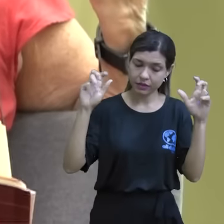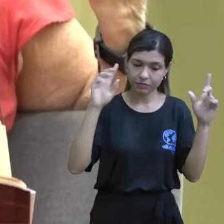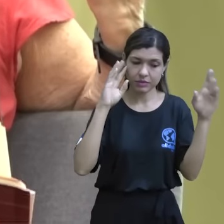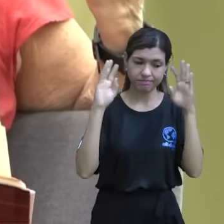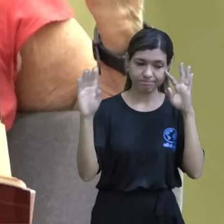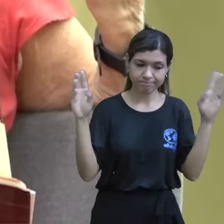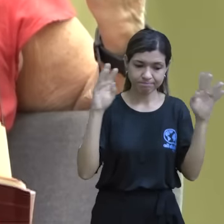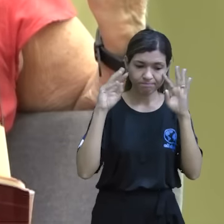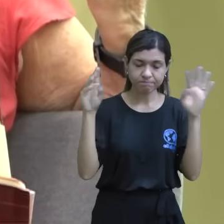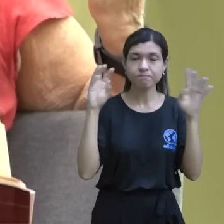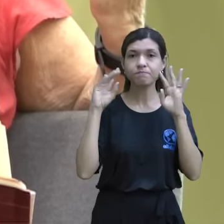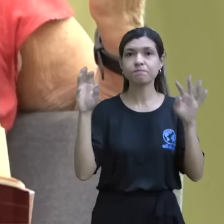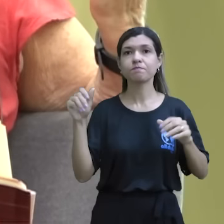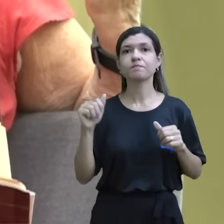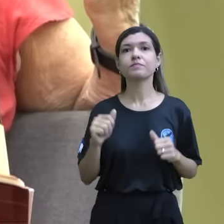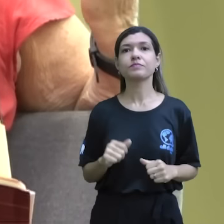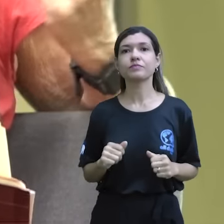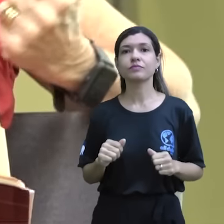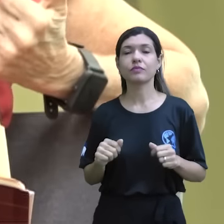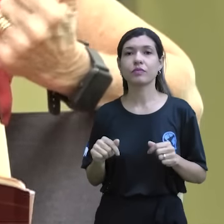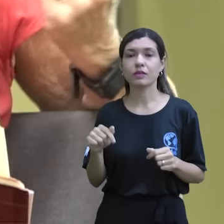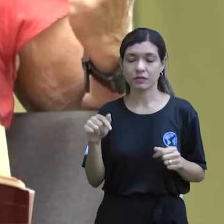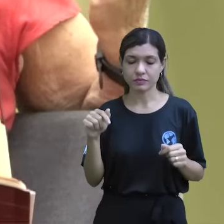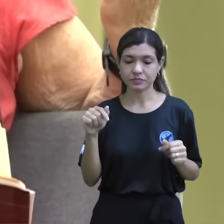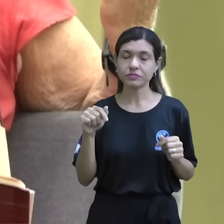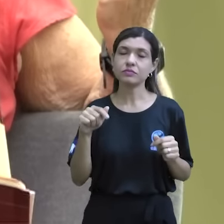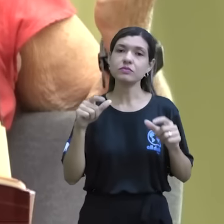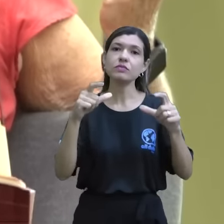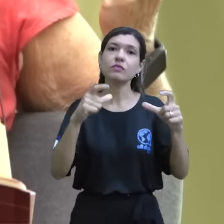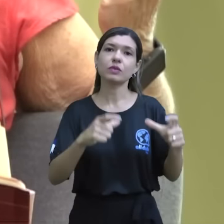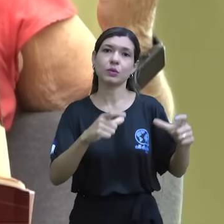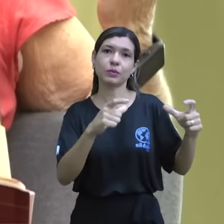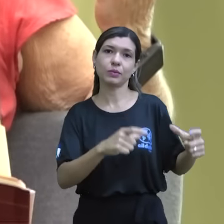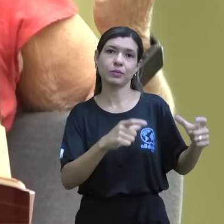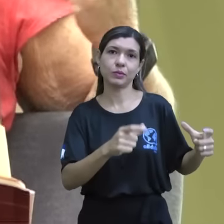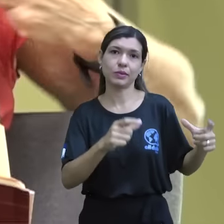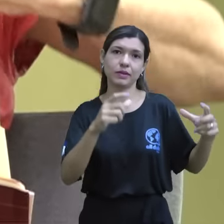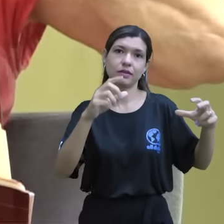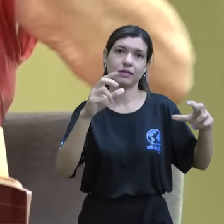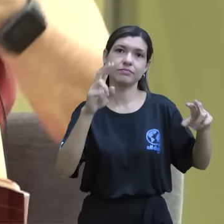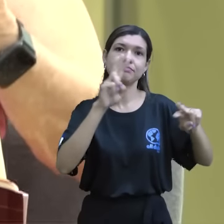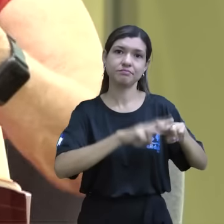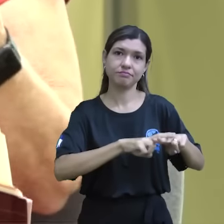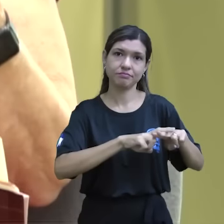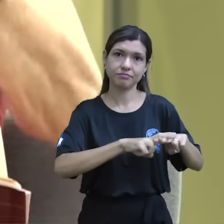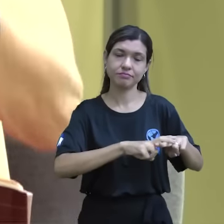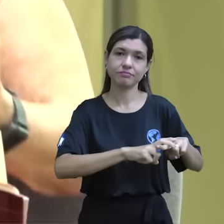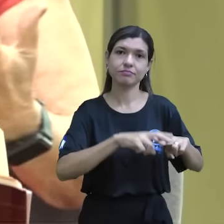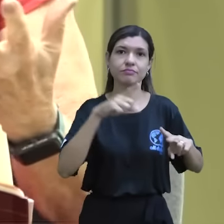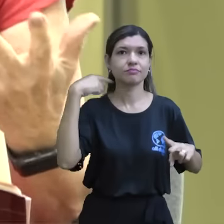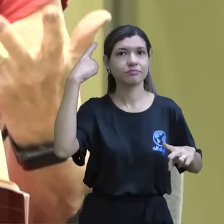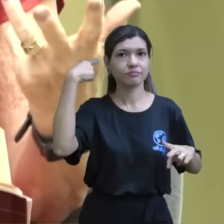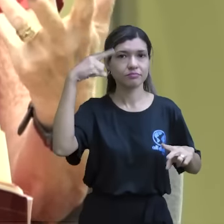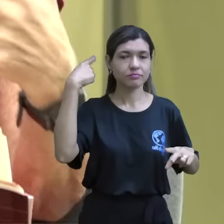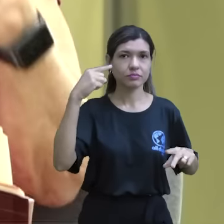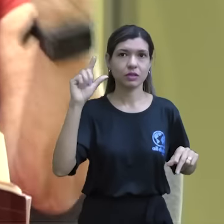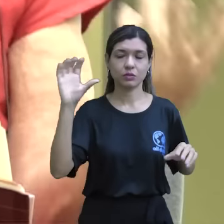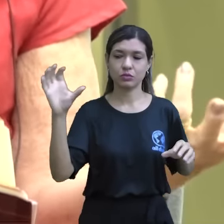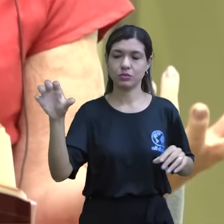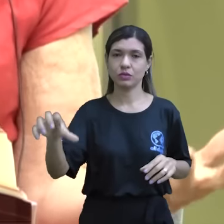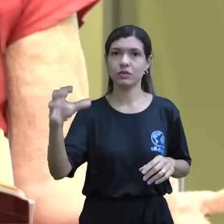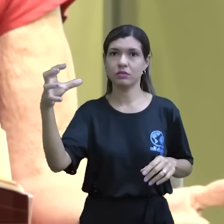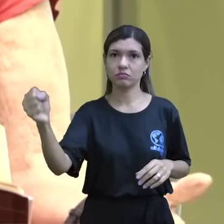na história. É só muito recentemente que a gente vai saber que o Juliano Moreira vê nele um irmão, né? Por